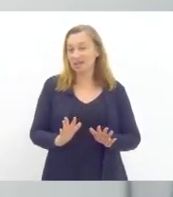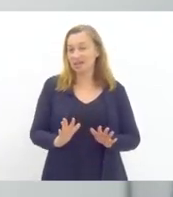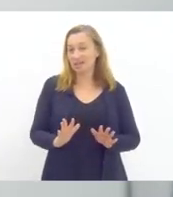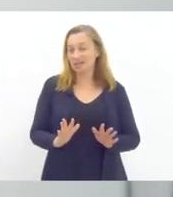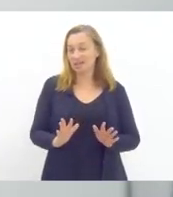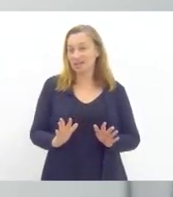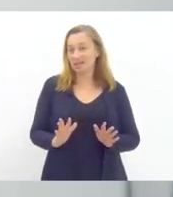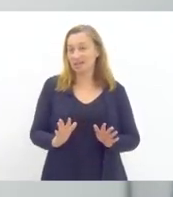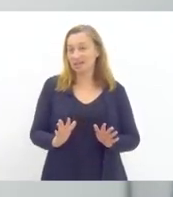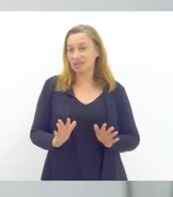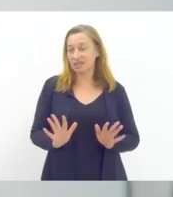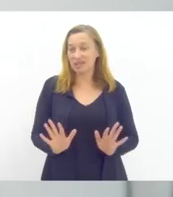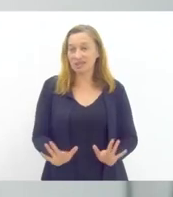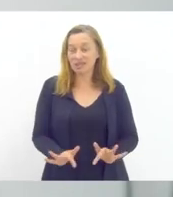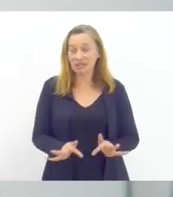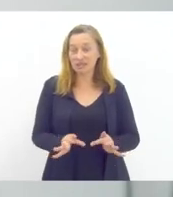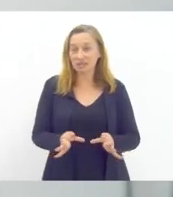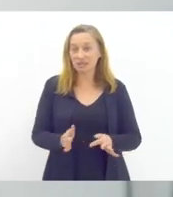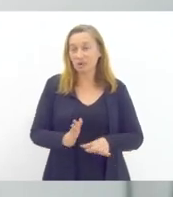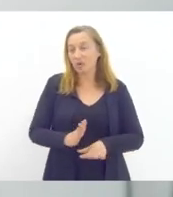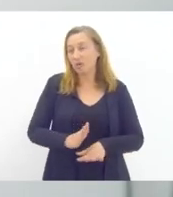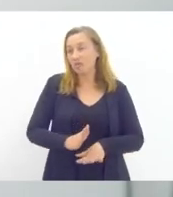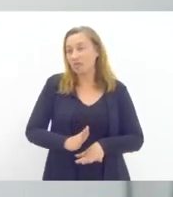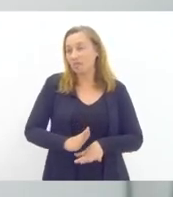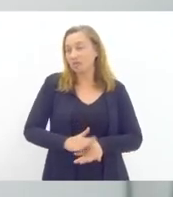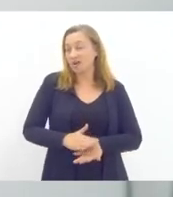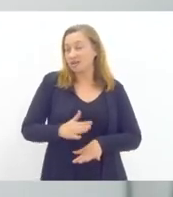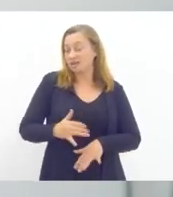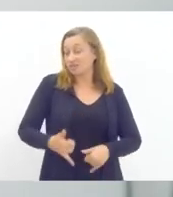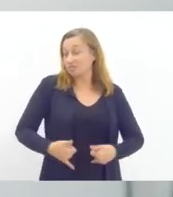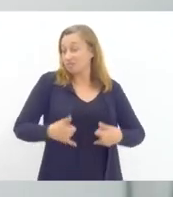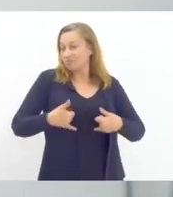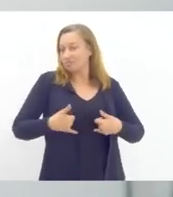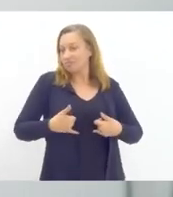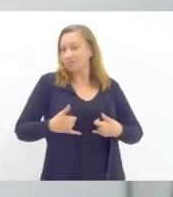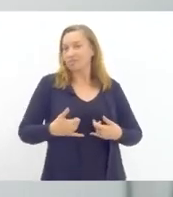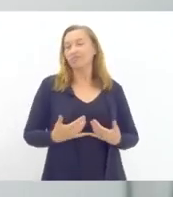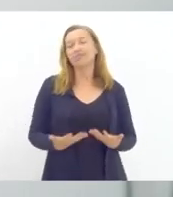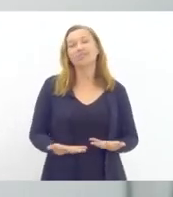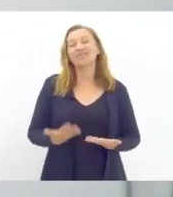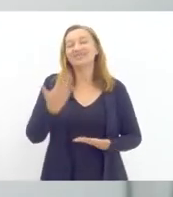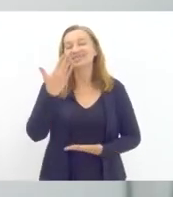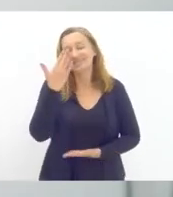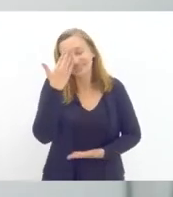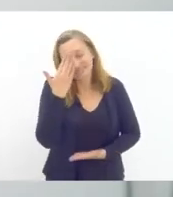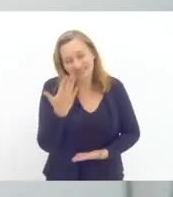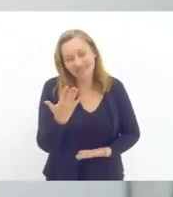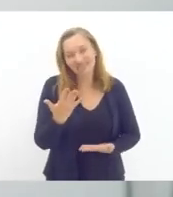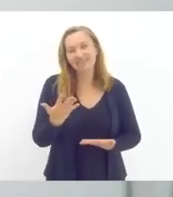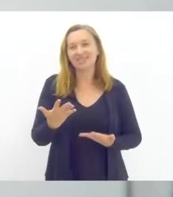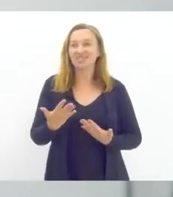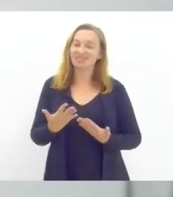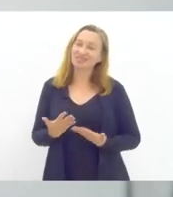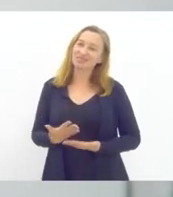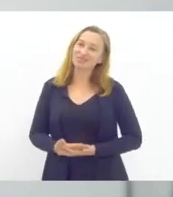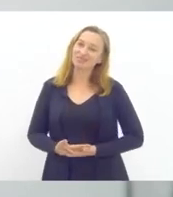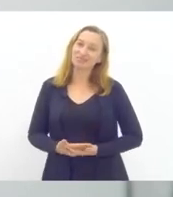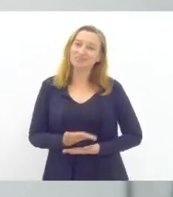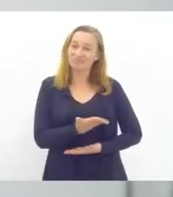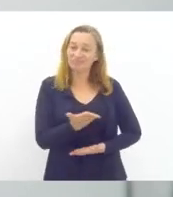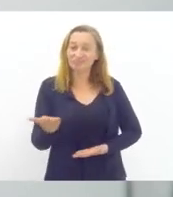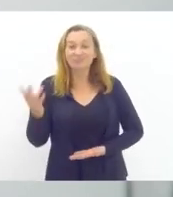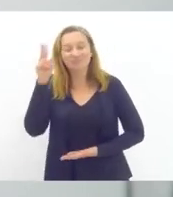vaidoso mas a gente começa sempre pelos agradecimentos Então por vocês